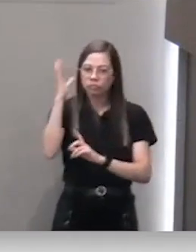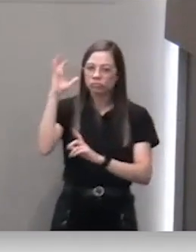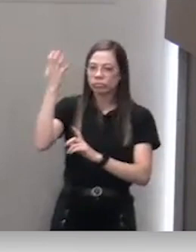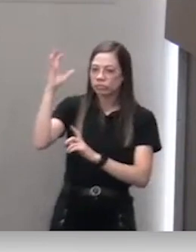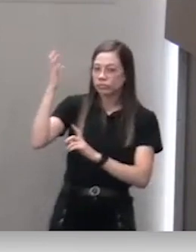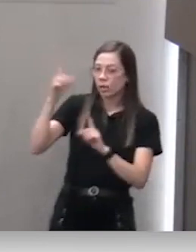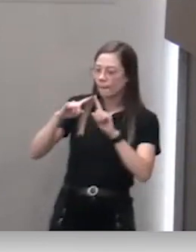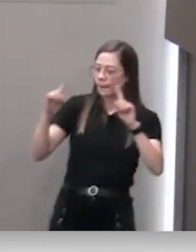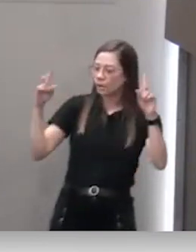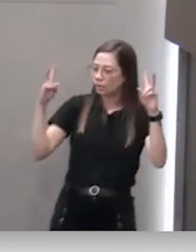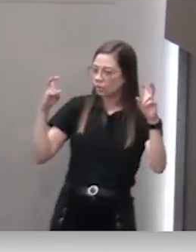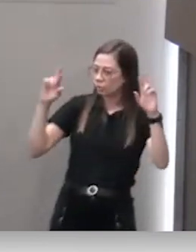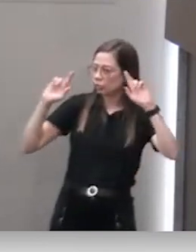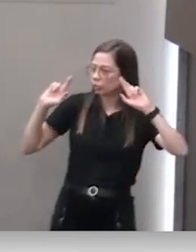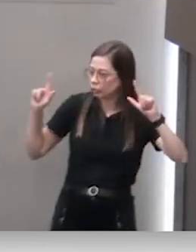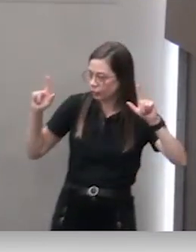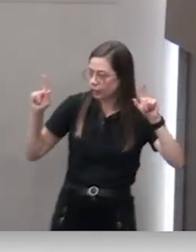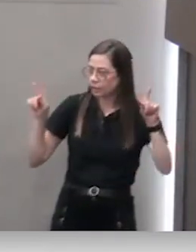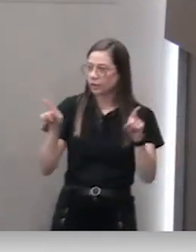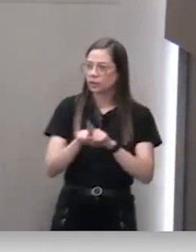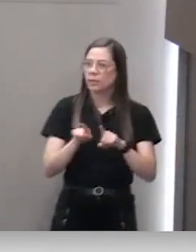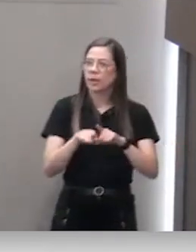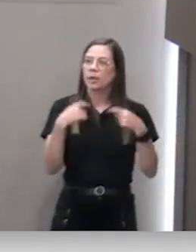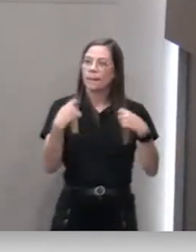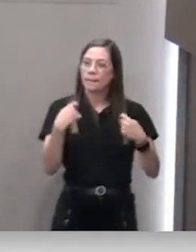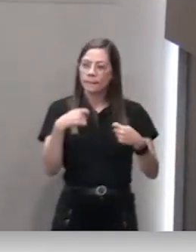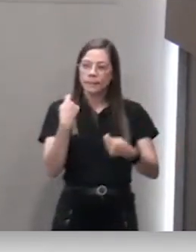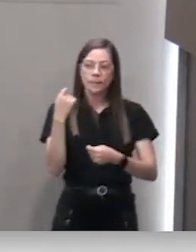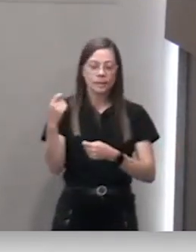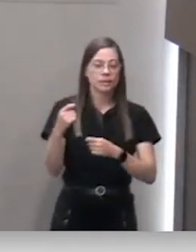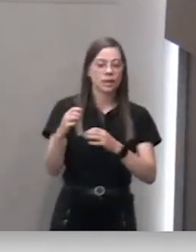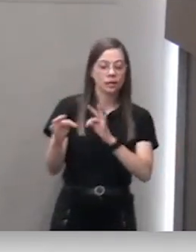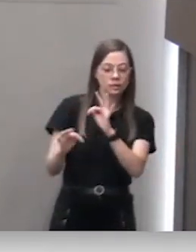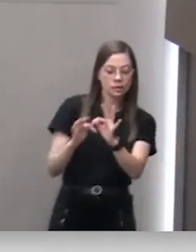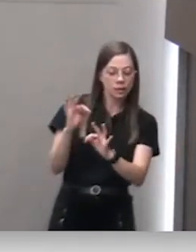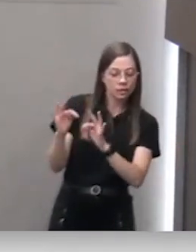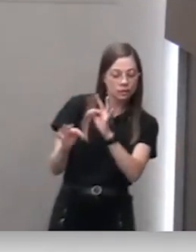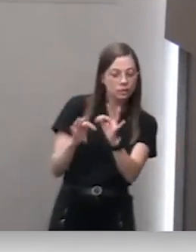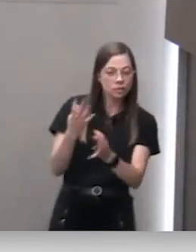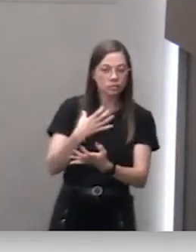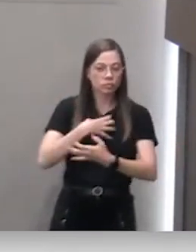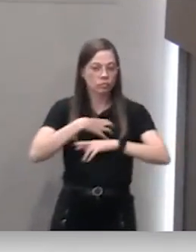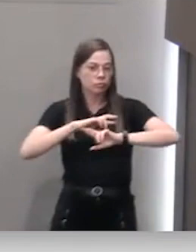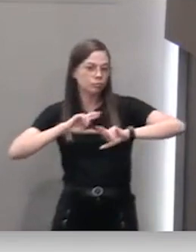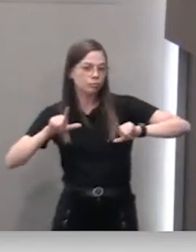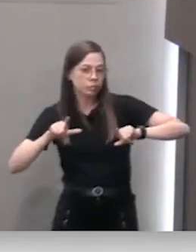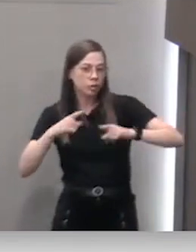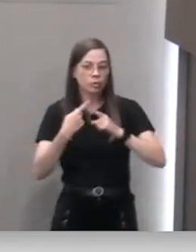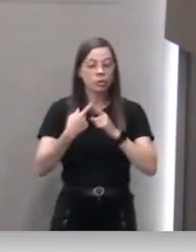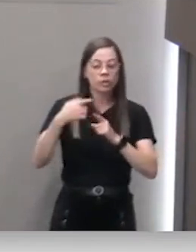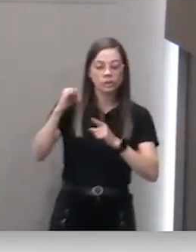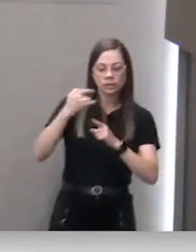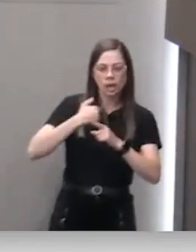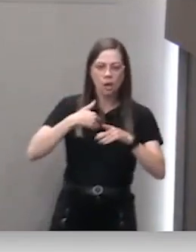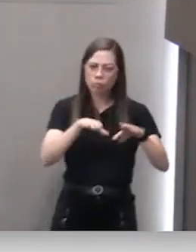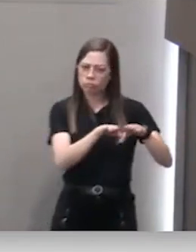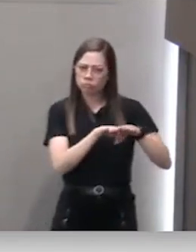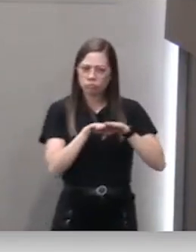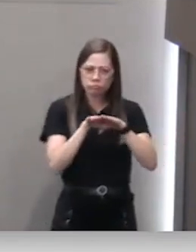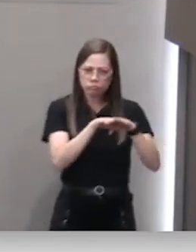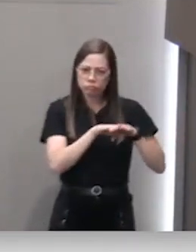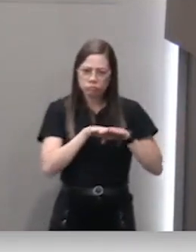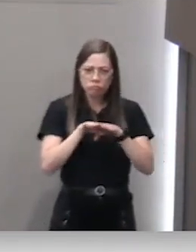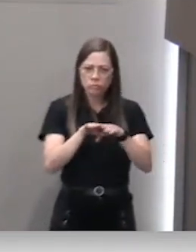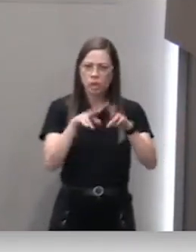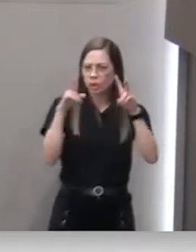assuntos diferentes. Têm que ser tratados de forma diferente. Porque se eu tratar como foi